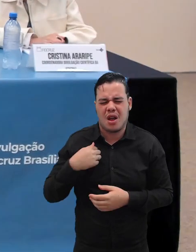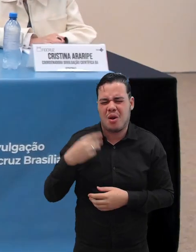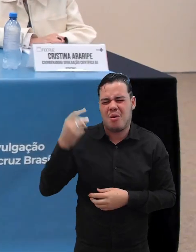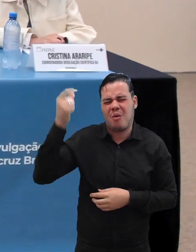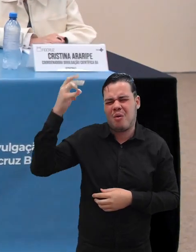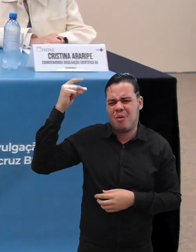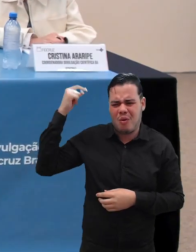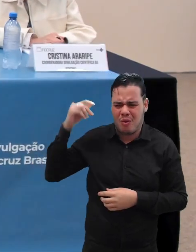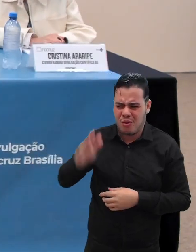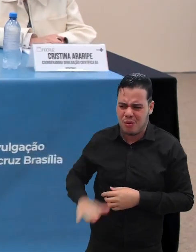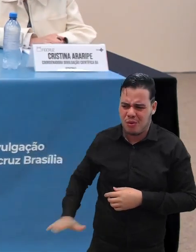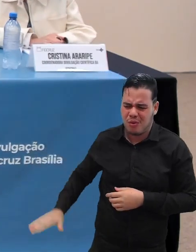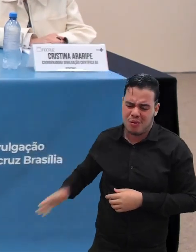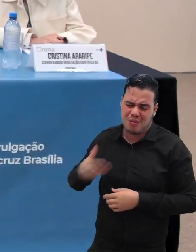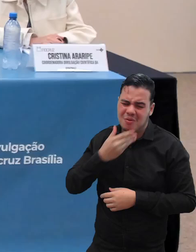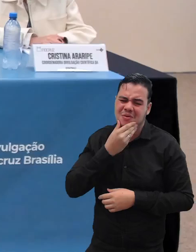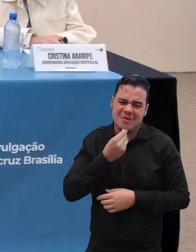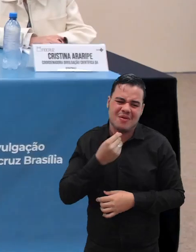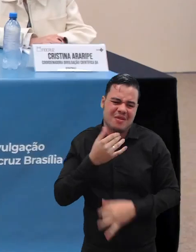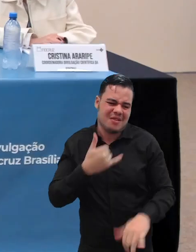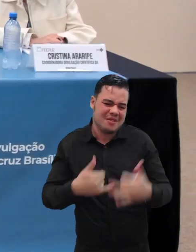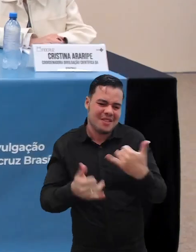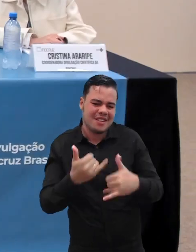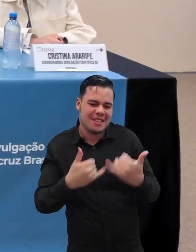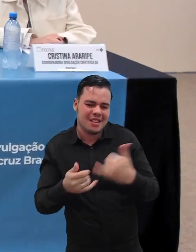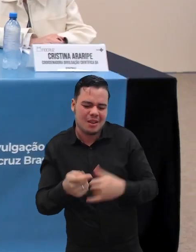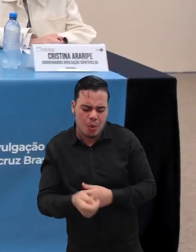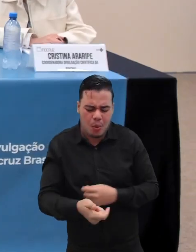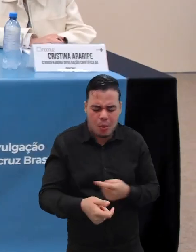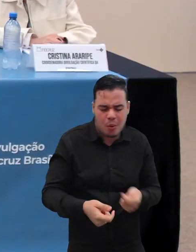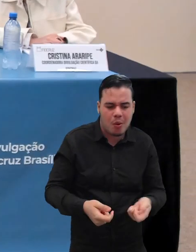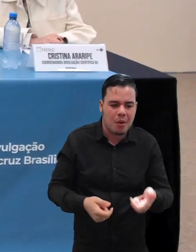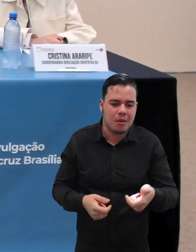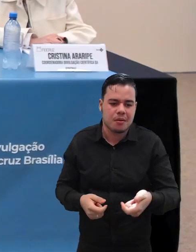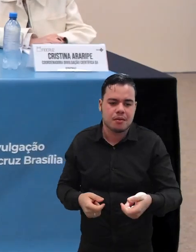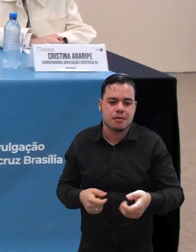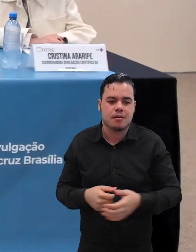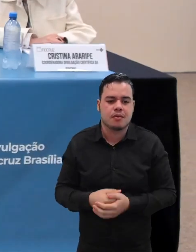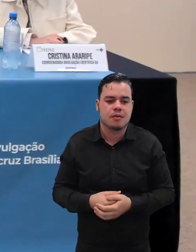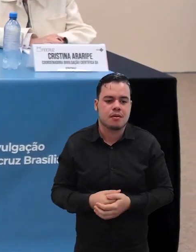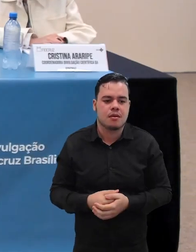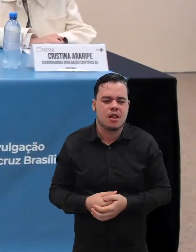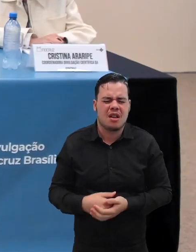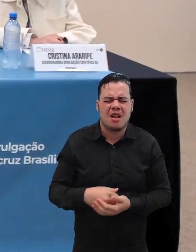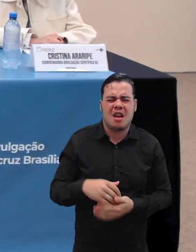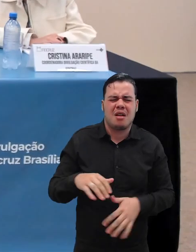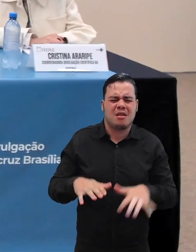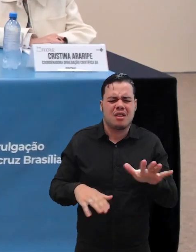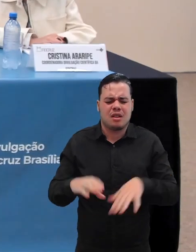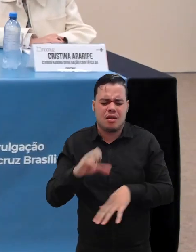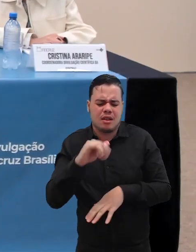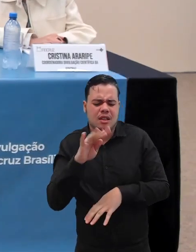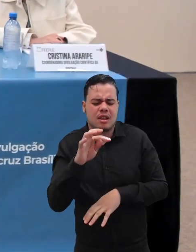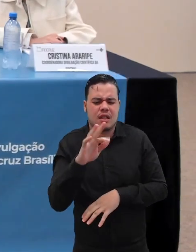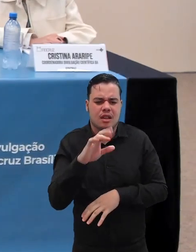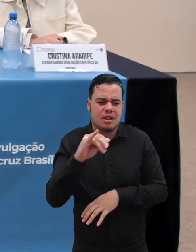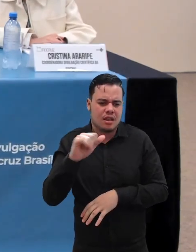desde que jogava bila, que a gente conhece a Fiocruz, porque trata-se de uma organização centenária. Então,